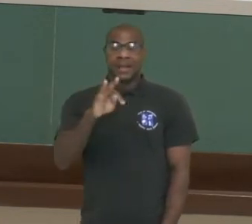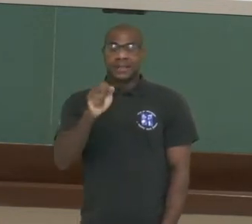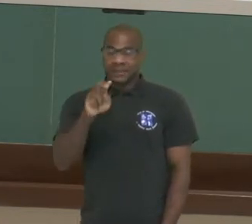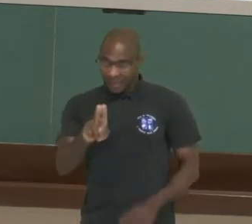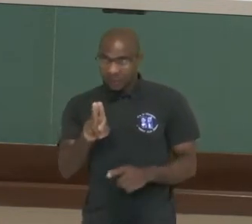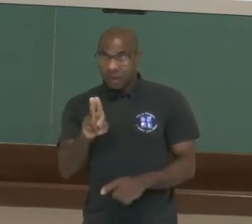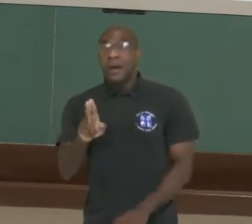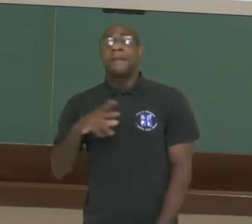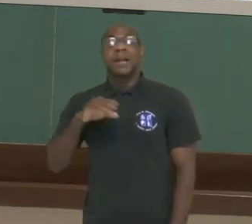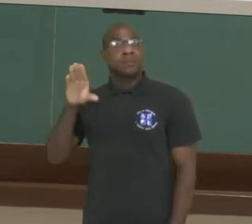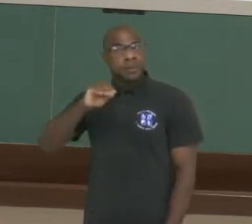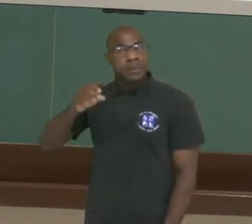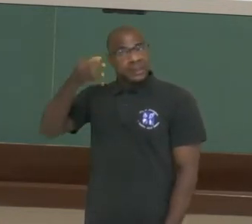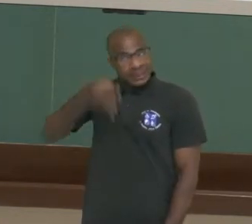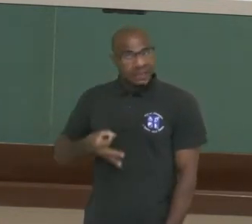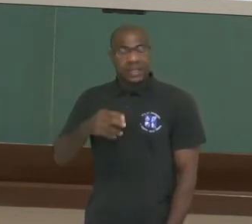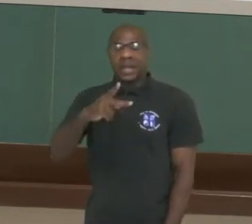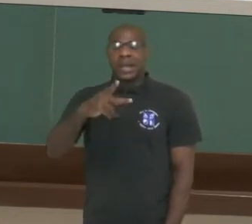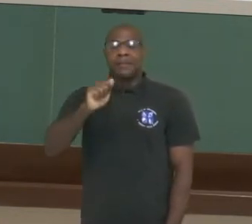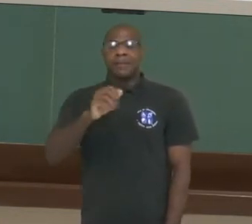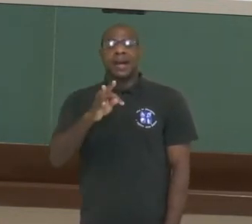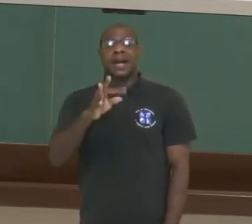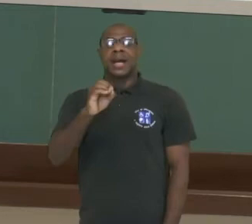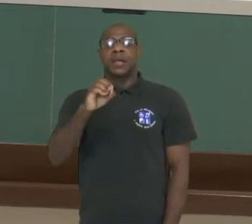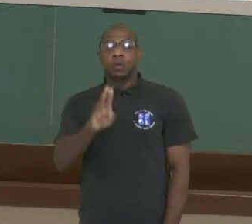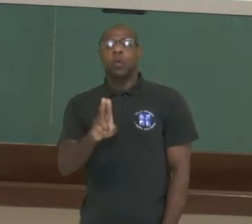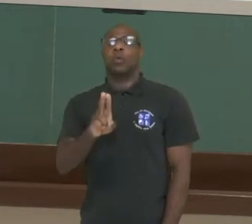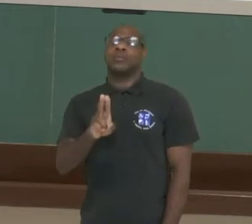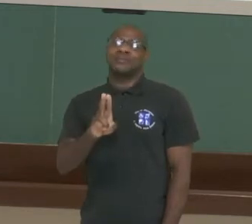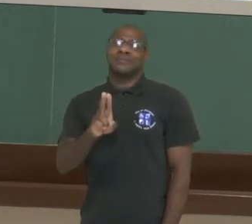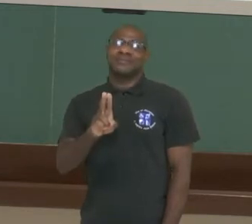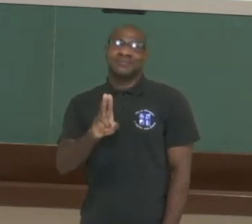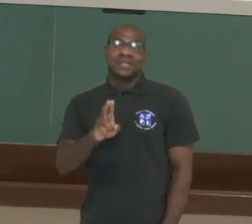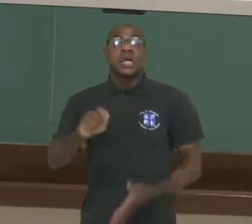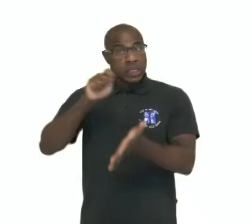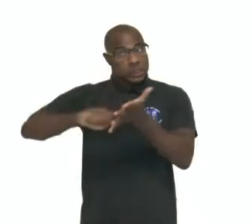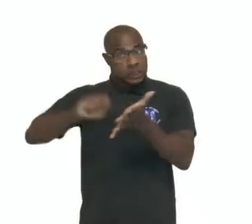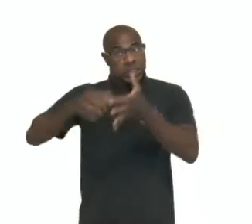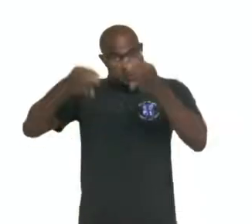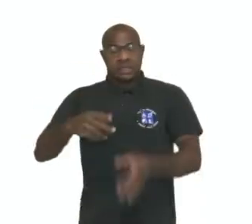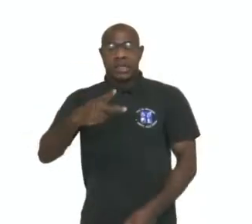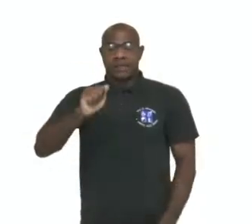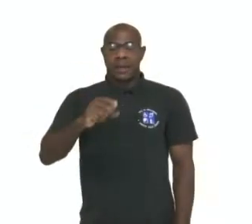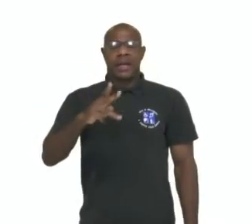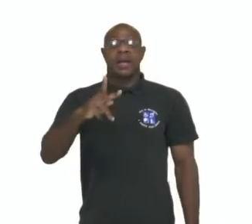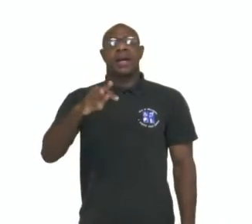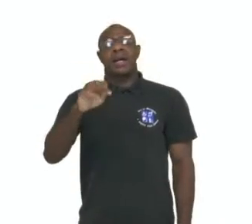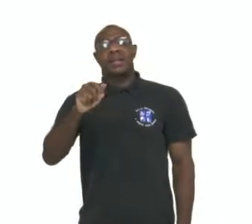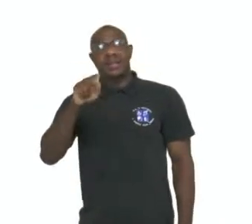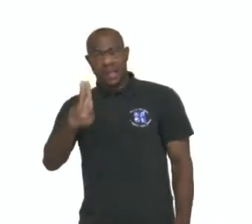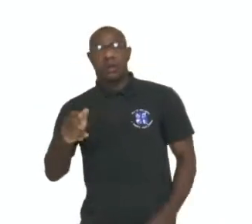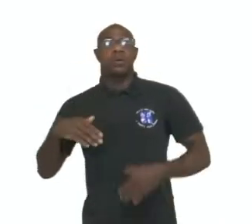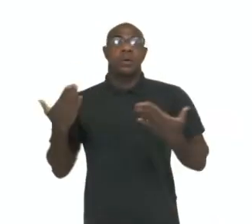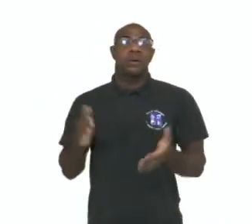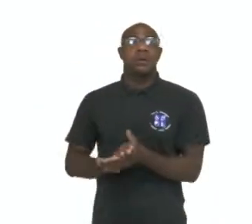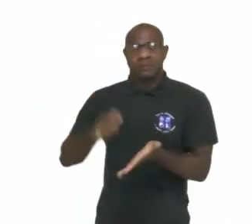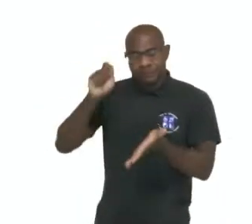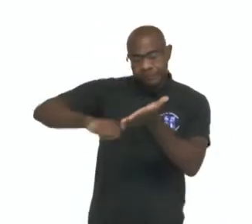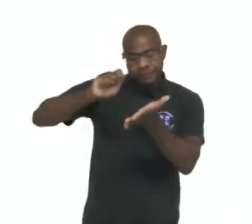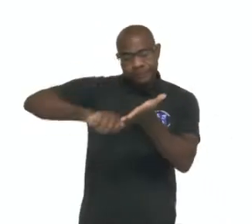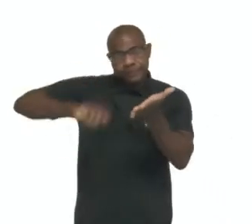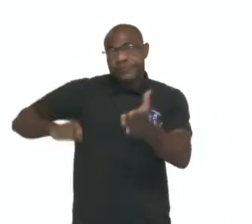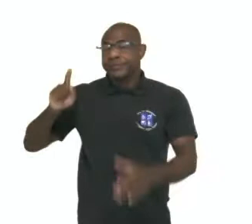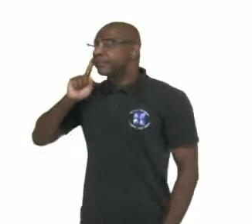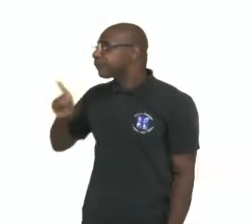é Patot, ok? Então, descrita em 1960 pelo geneticista